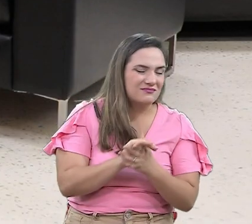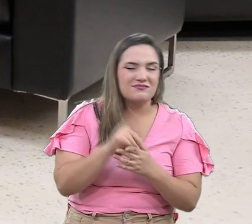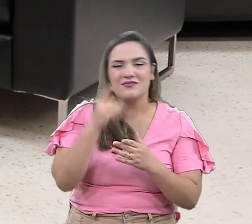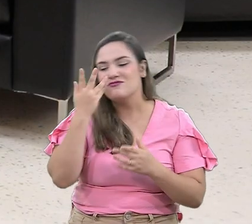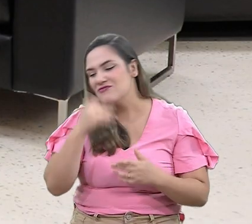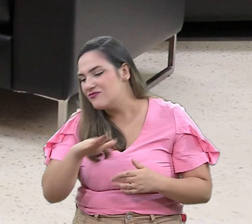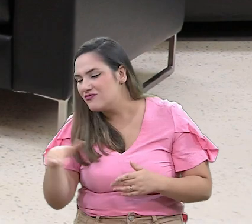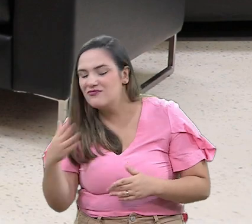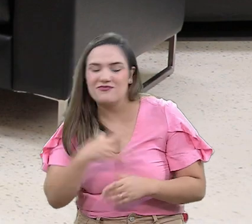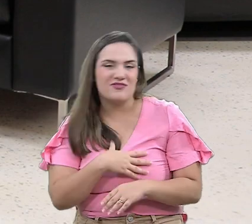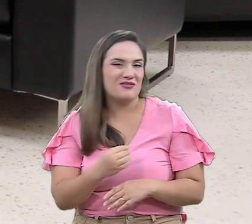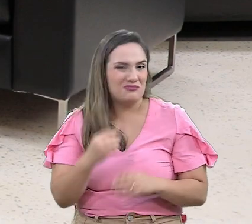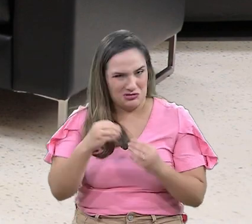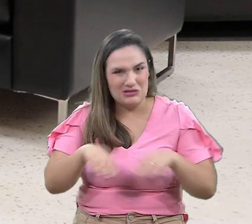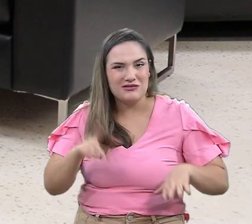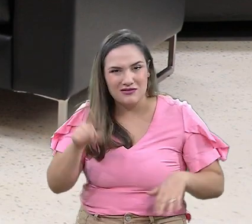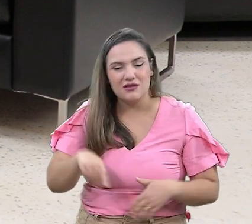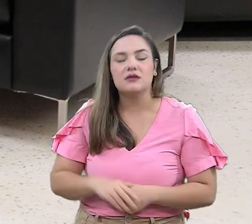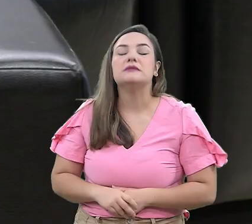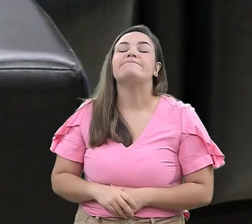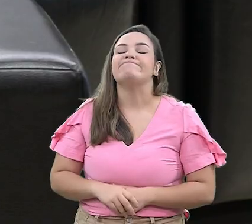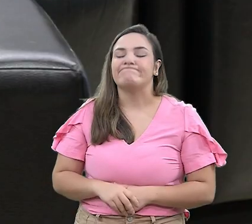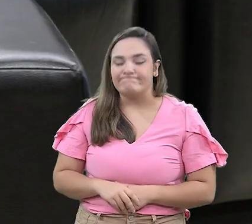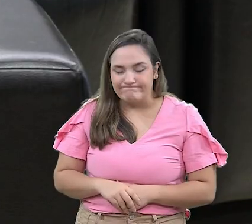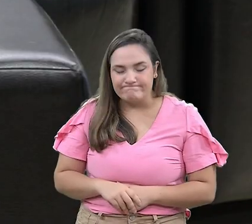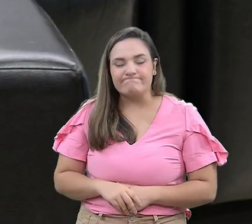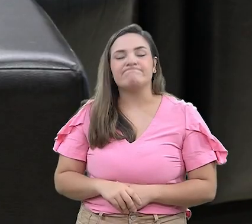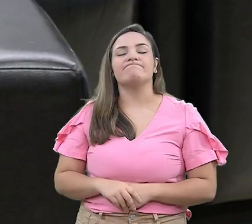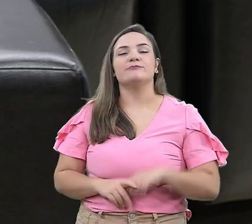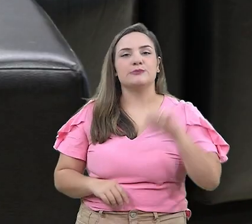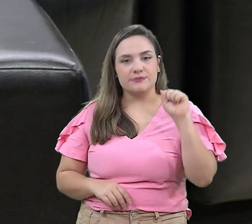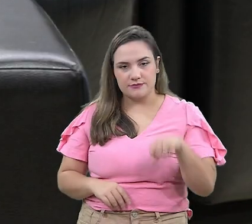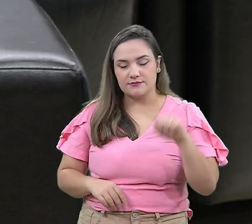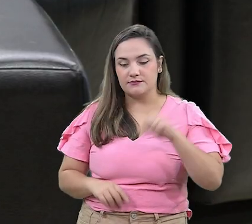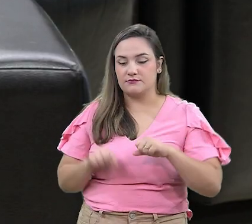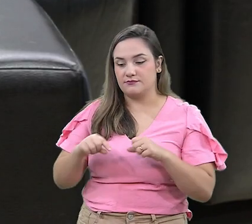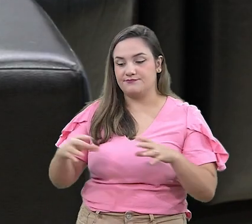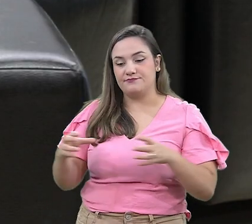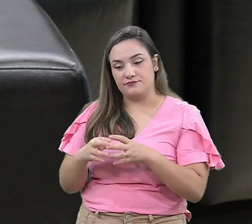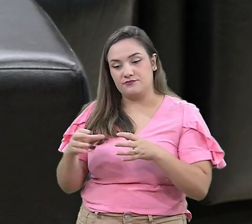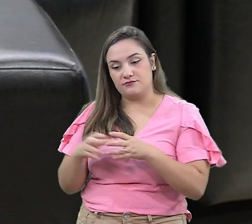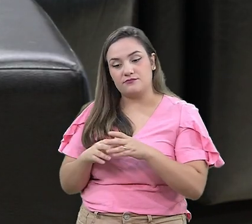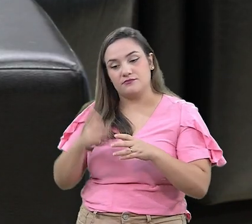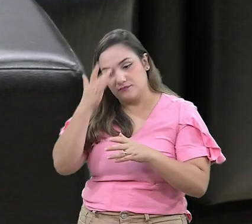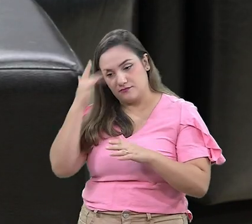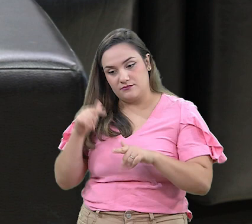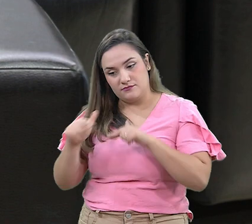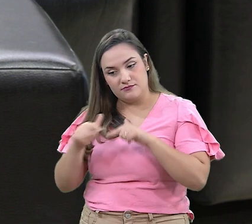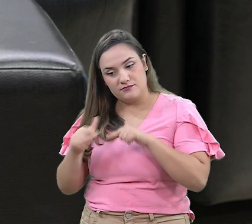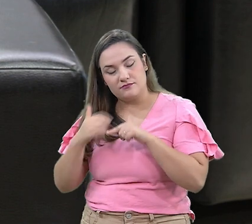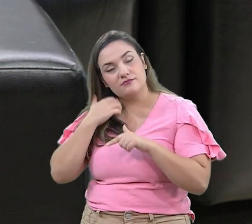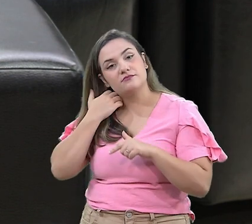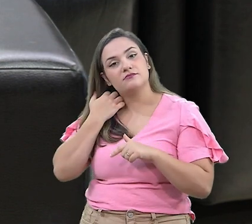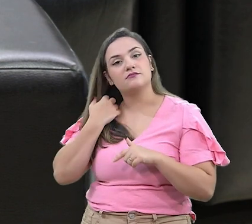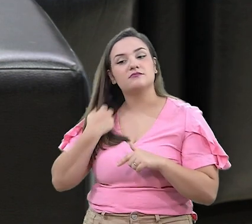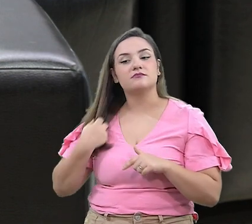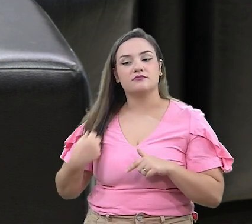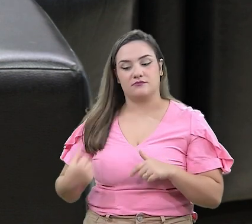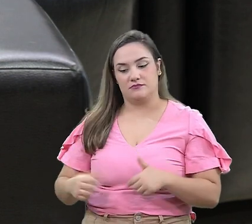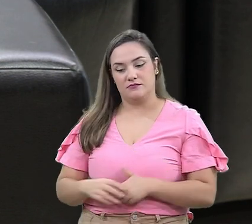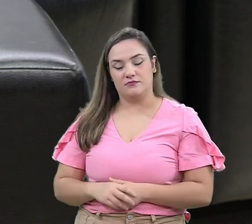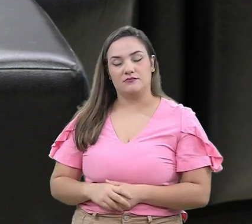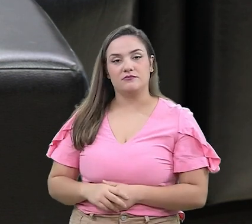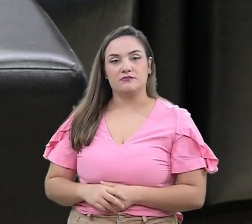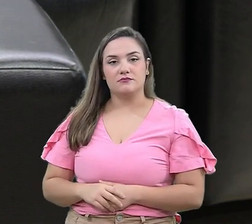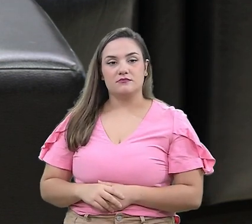Do ponto de vista da equipe, né, do corpo de trabalhadores, isso pode